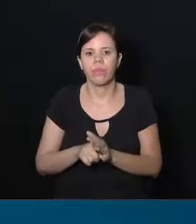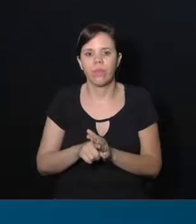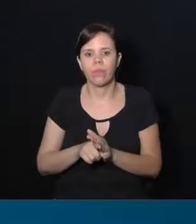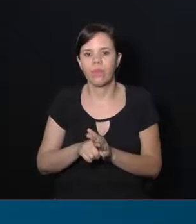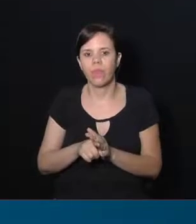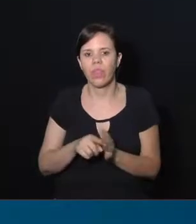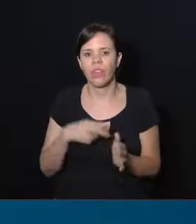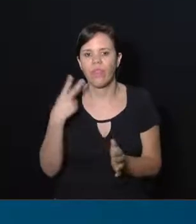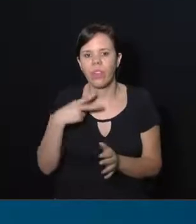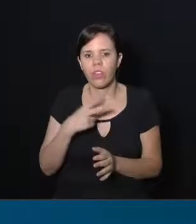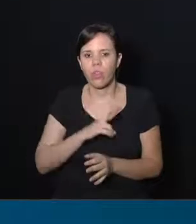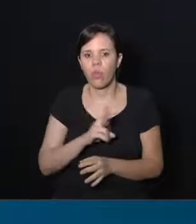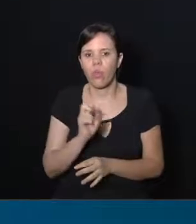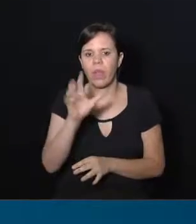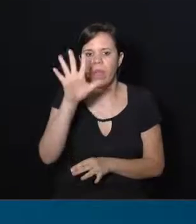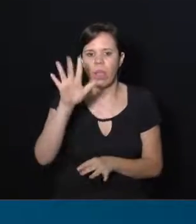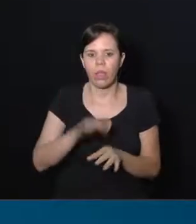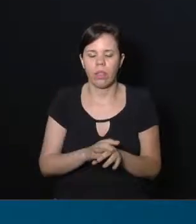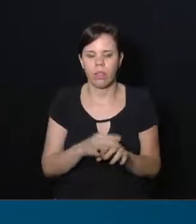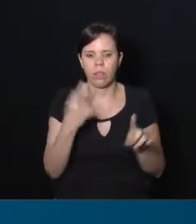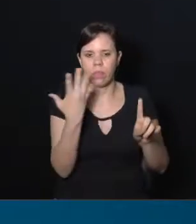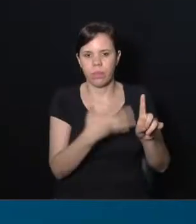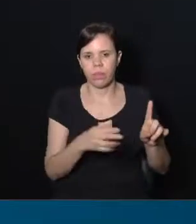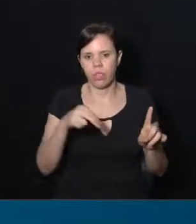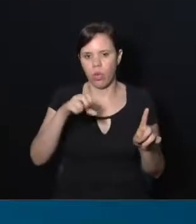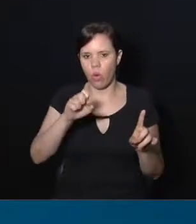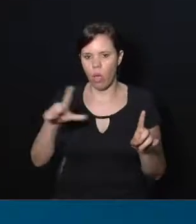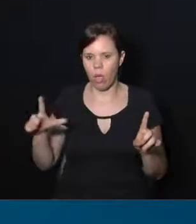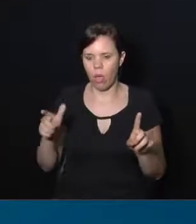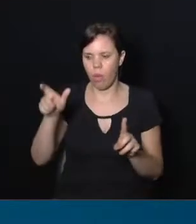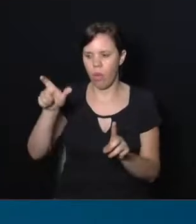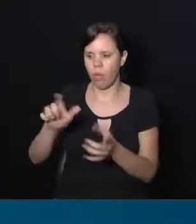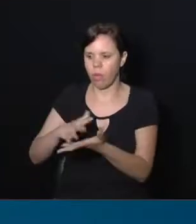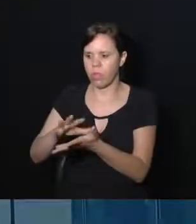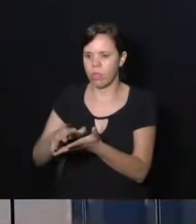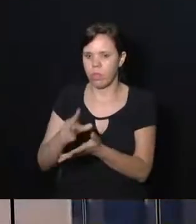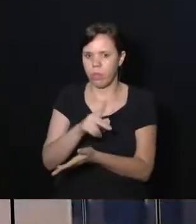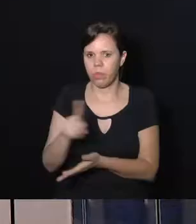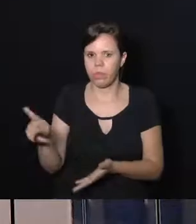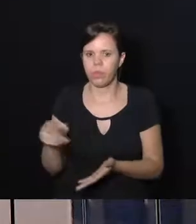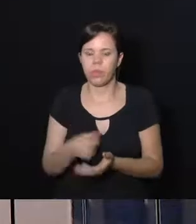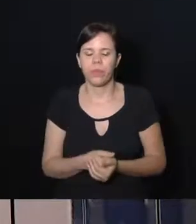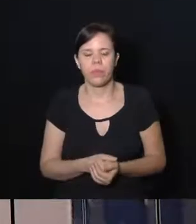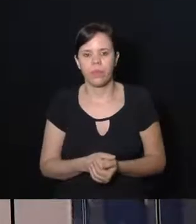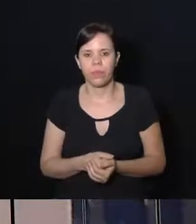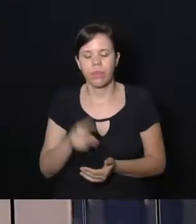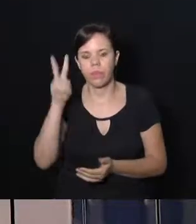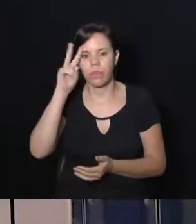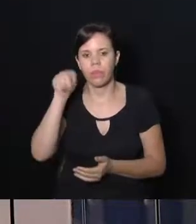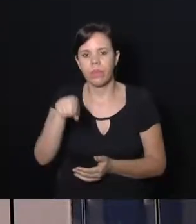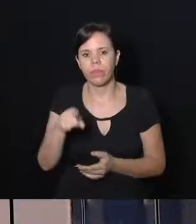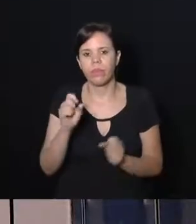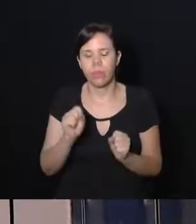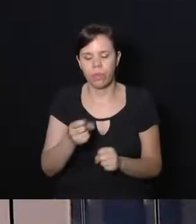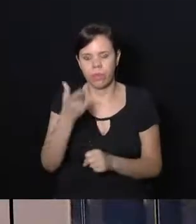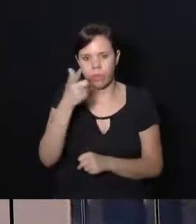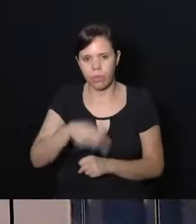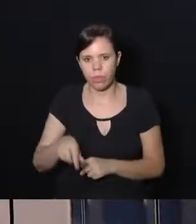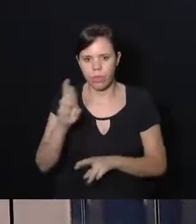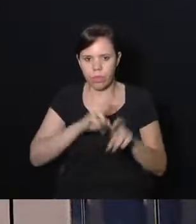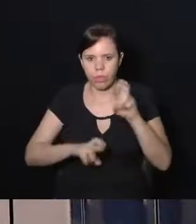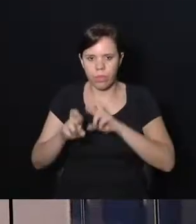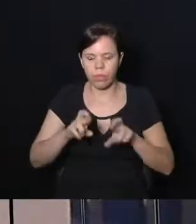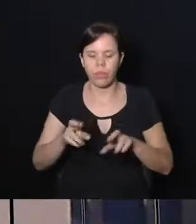Gás, que concede o diploma Noel Rosa ao projeto Samba do Presidente. Lembrando que você pode rever a